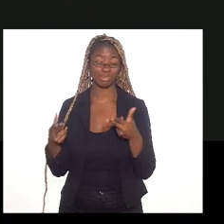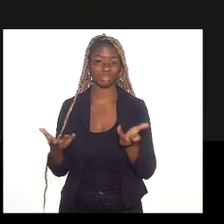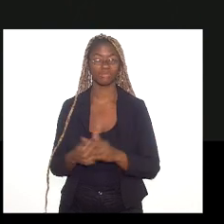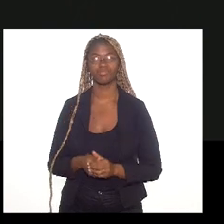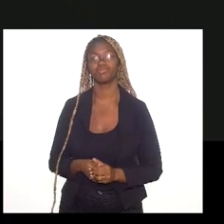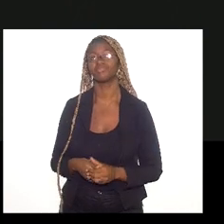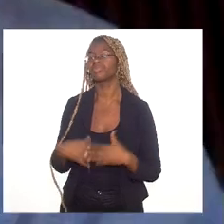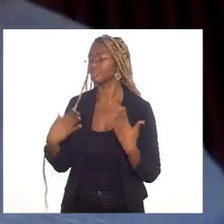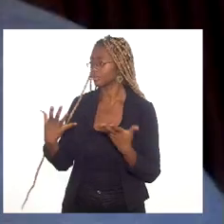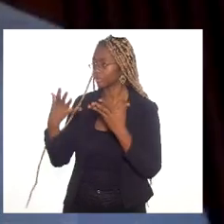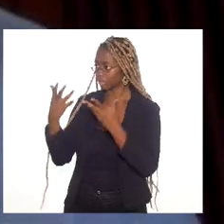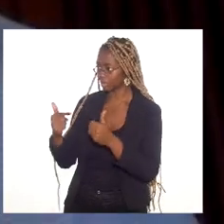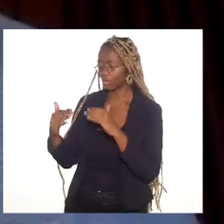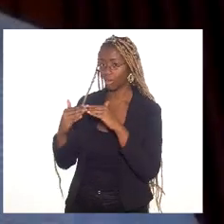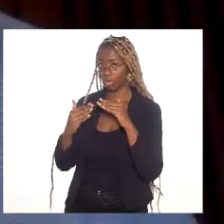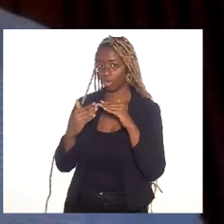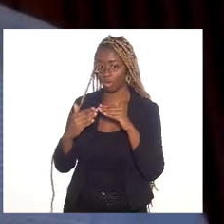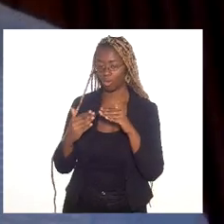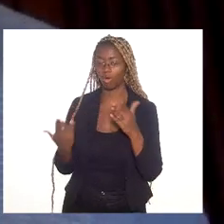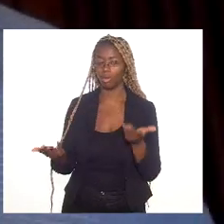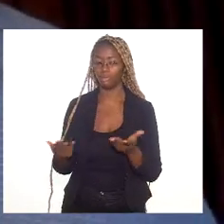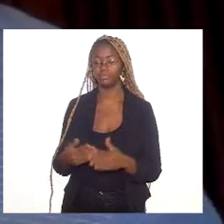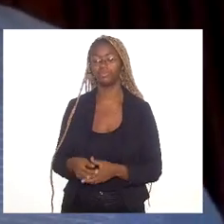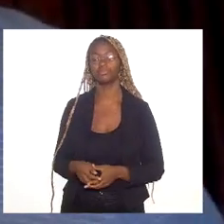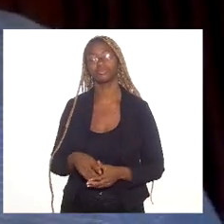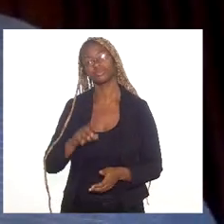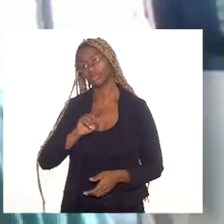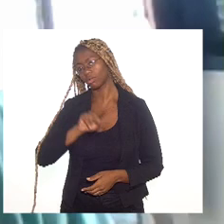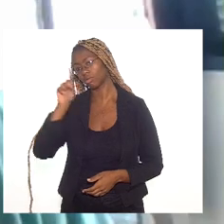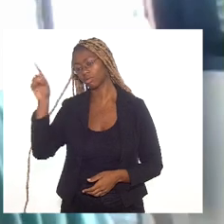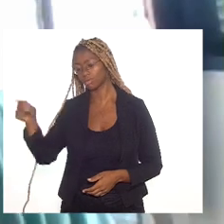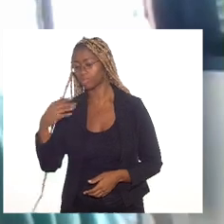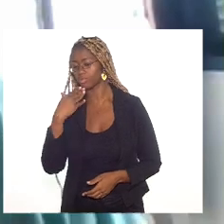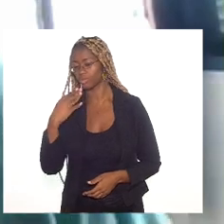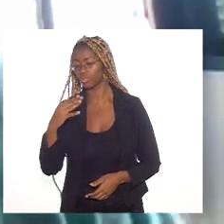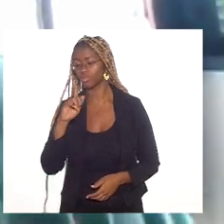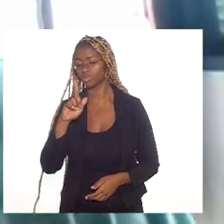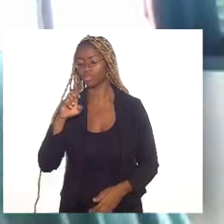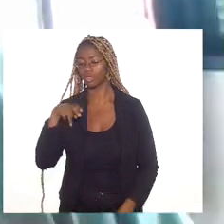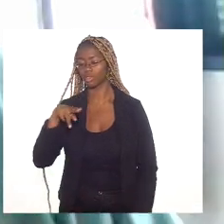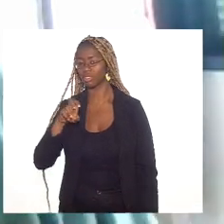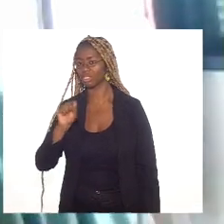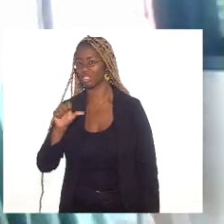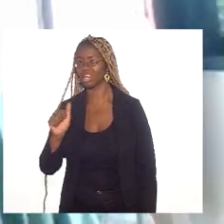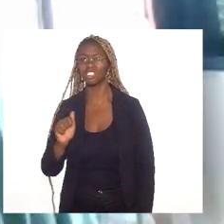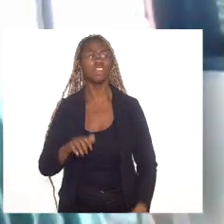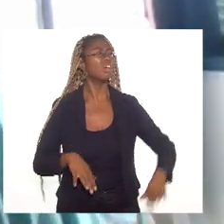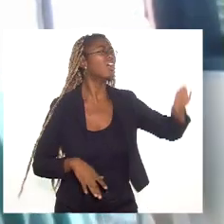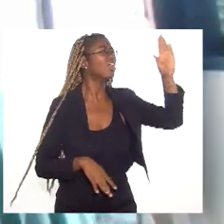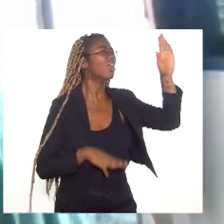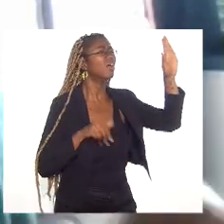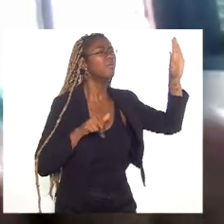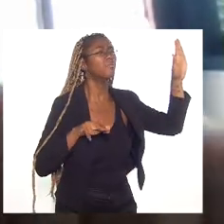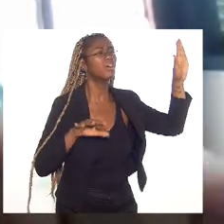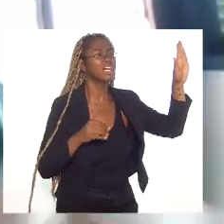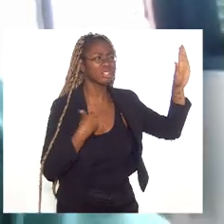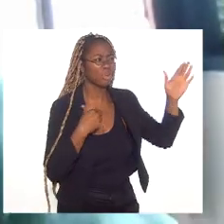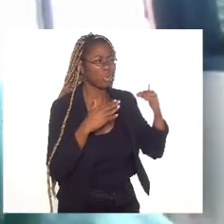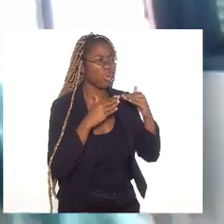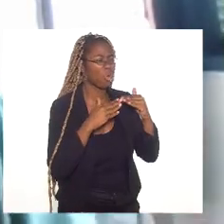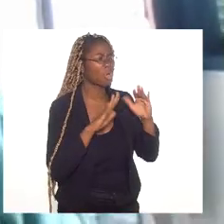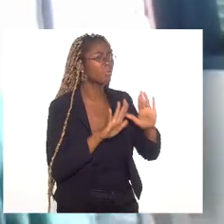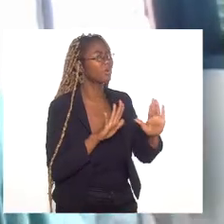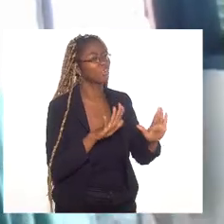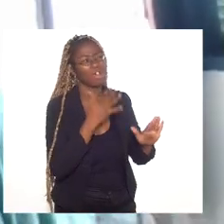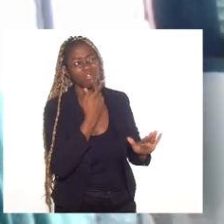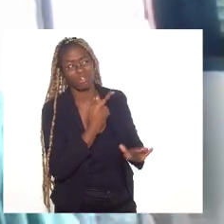sugestão acolhida, baixa em diligência para janeiro. Ô, Márcio, deixa eu falar só uma coisa, já está baixada em diligência, eu concordo, mas só uma